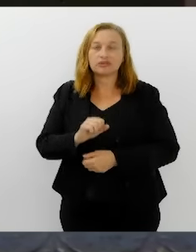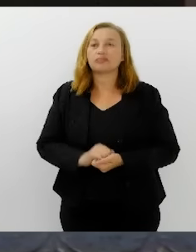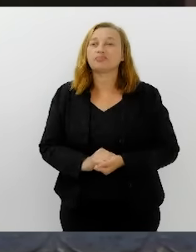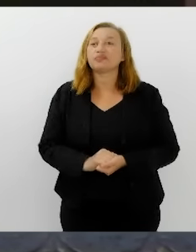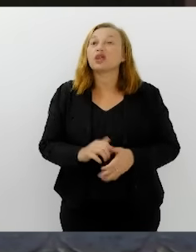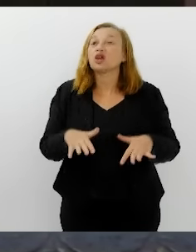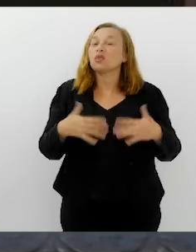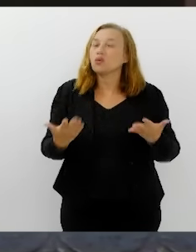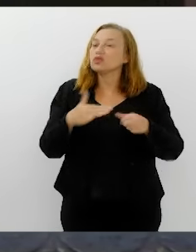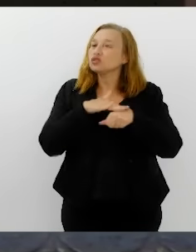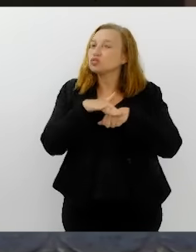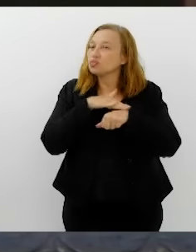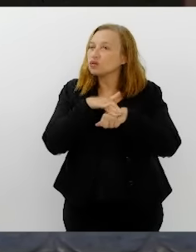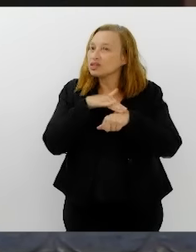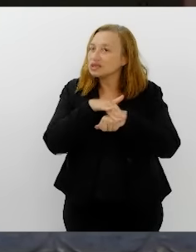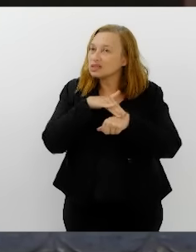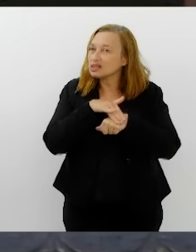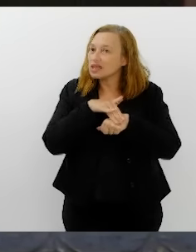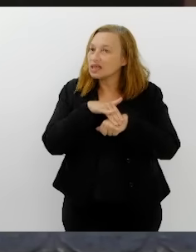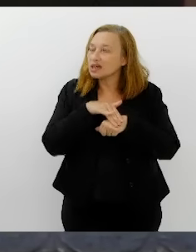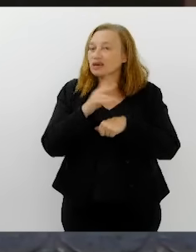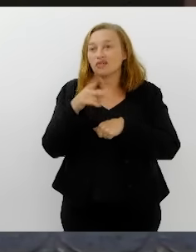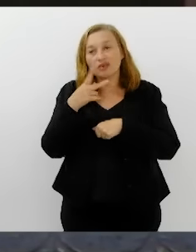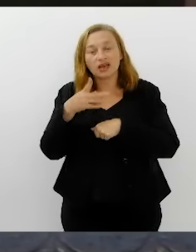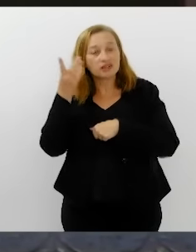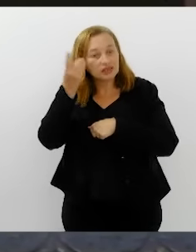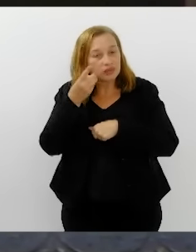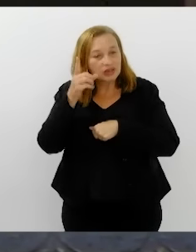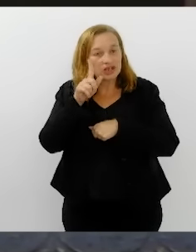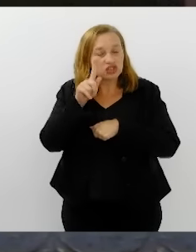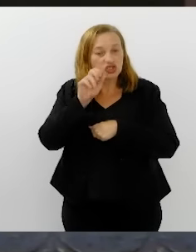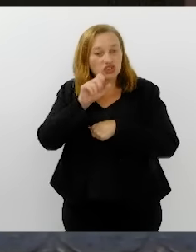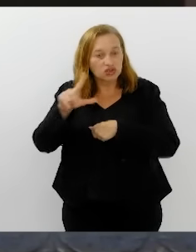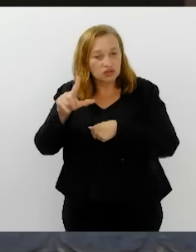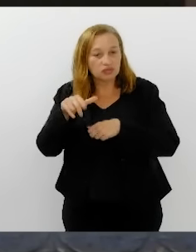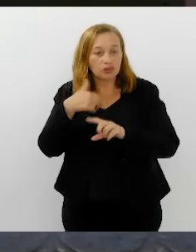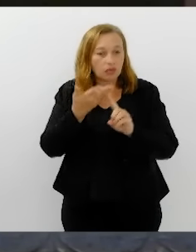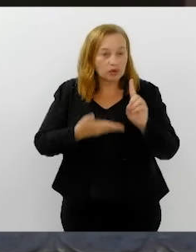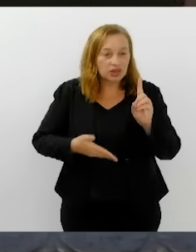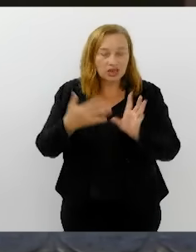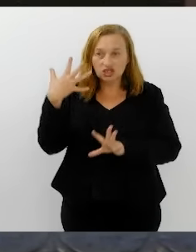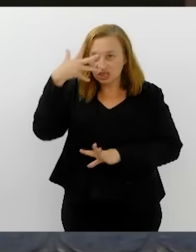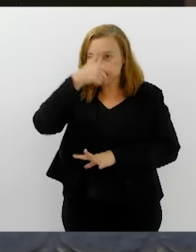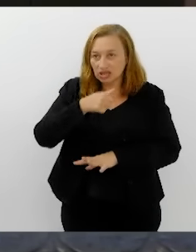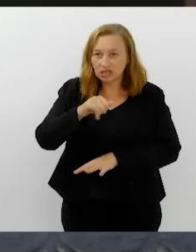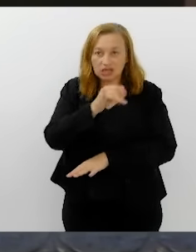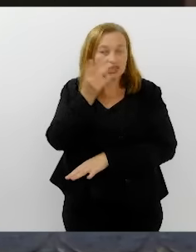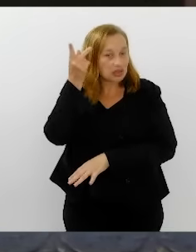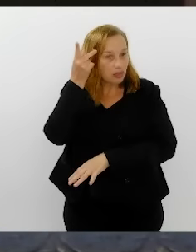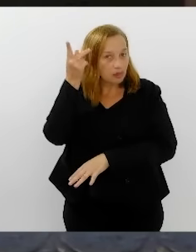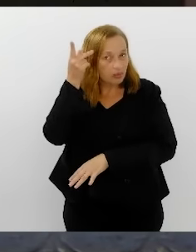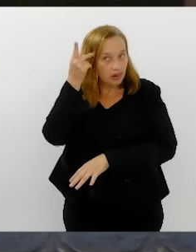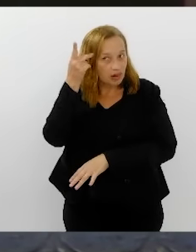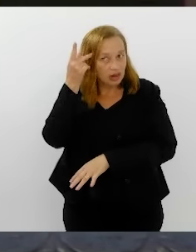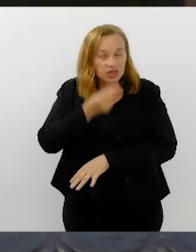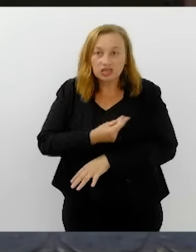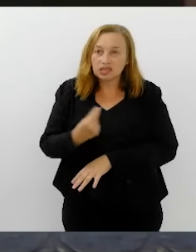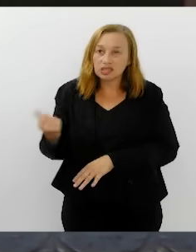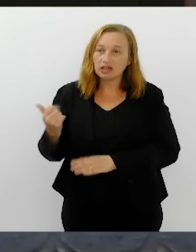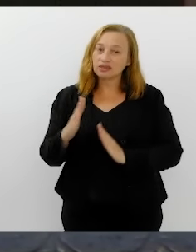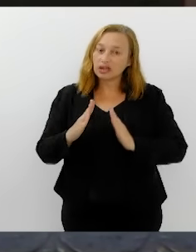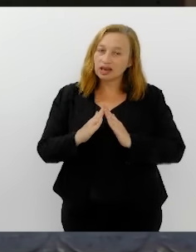gente conversou, que eu contei que o deputado Gil fez uma homenagem linda em São Paulo, e a gente saiu da casa do